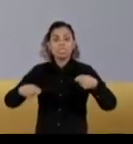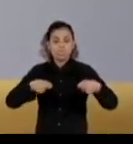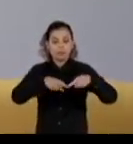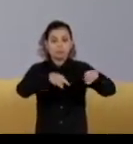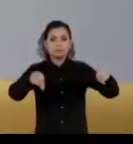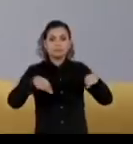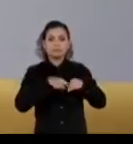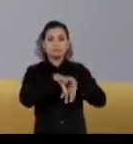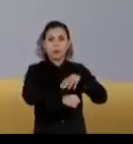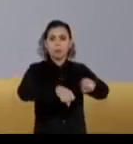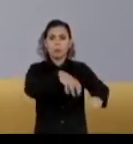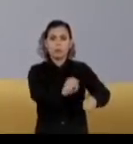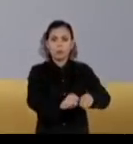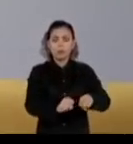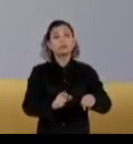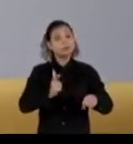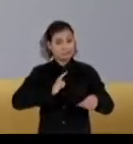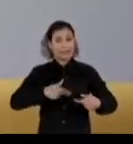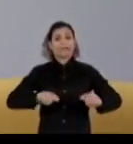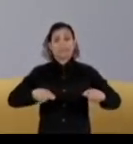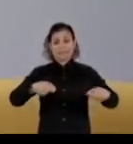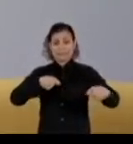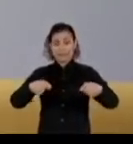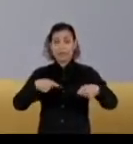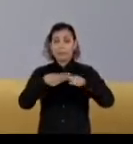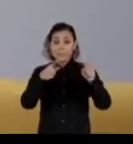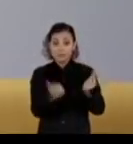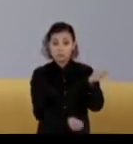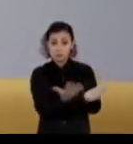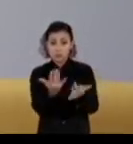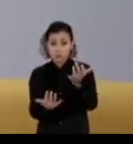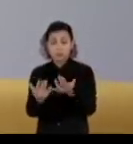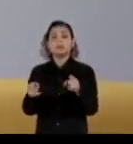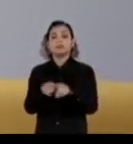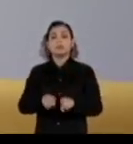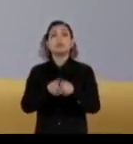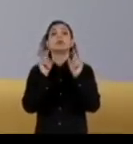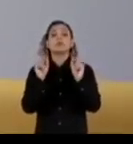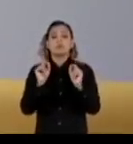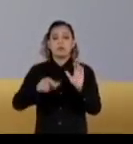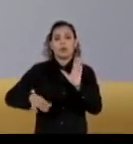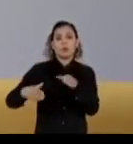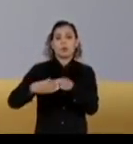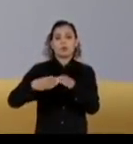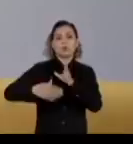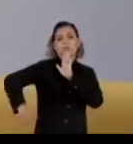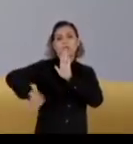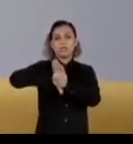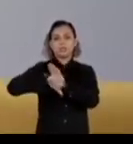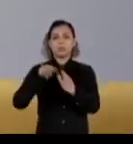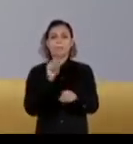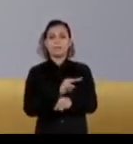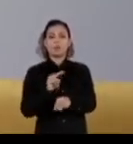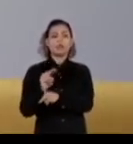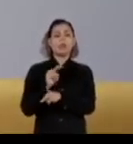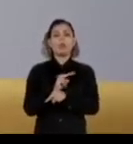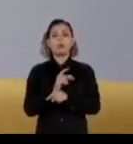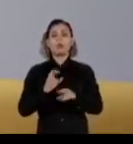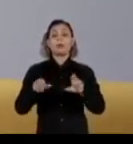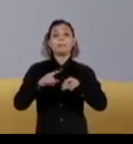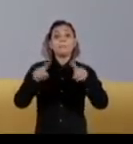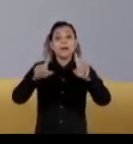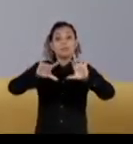terra. E também afirma que o desmatamento e as queimadas são garantidos por uma rede criminosa de proteção e